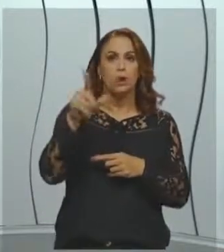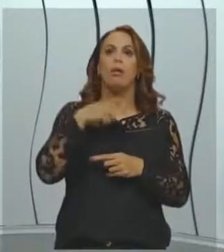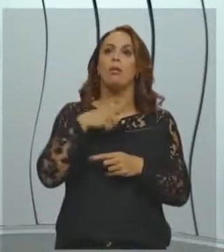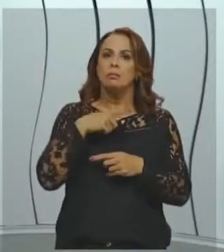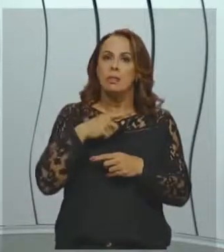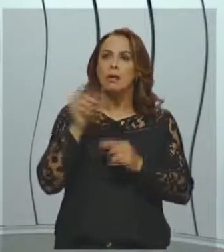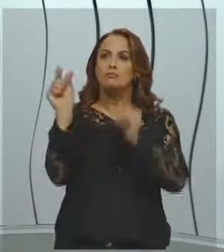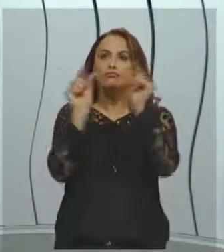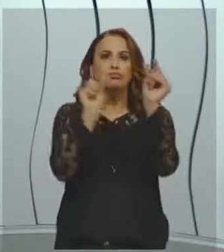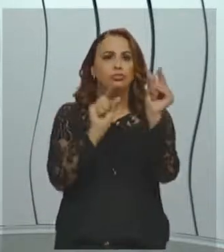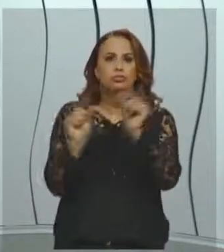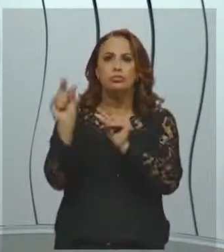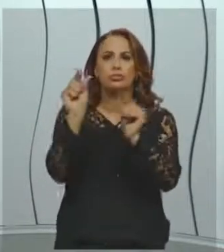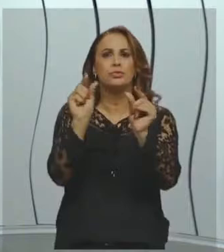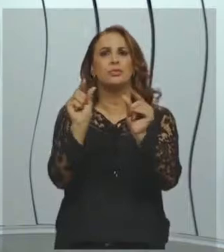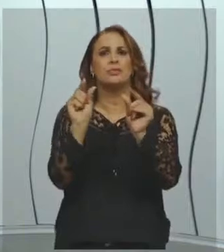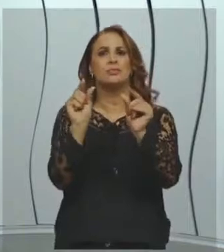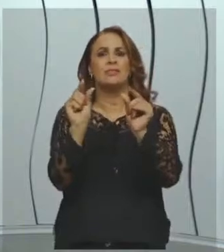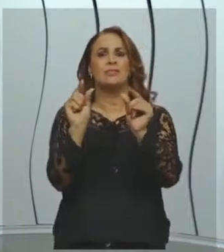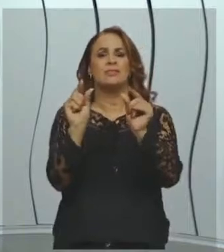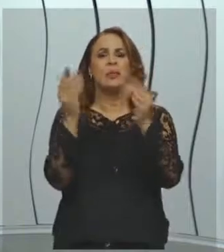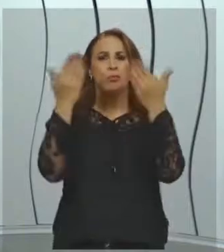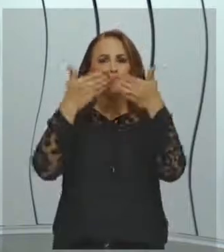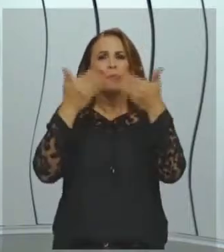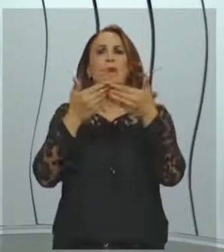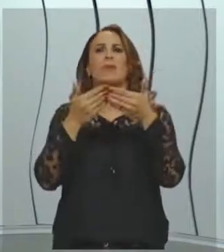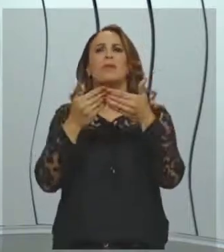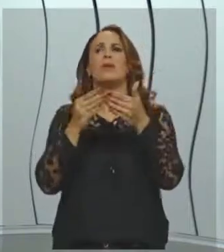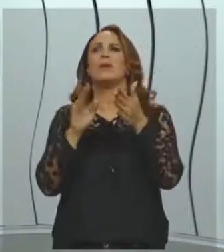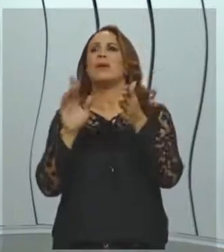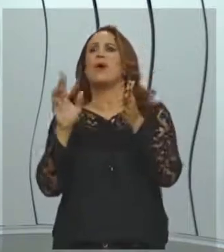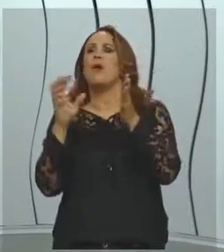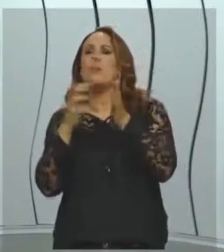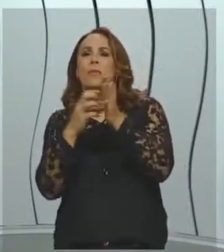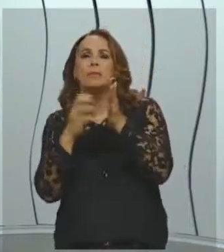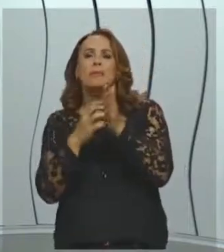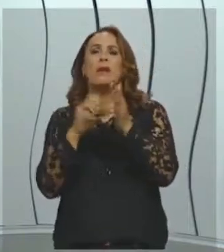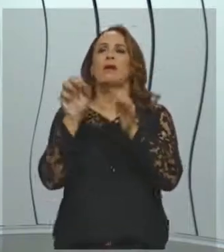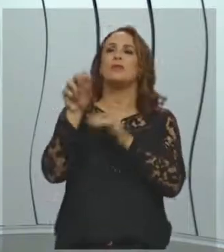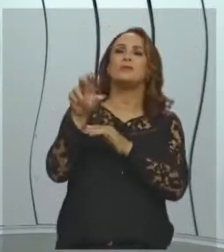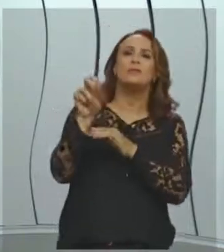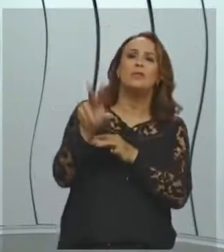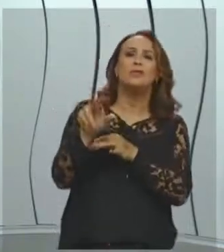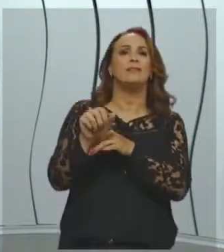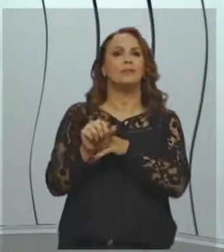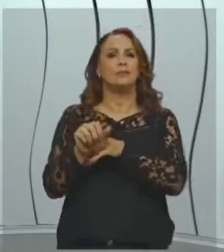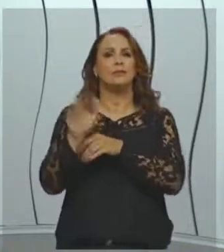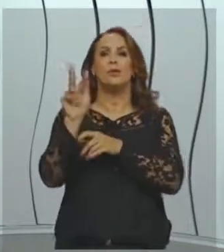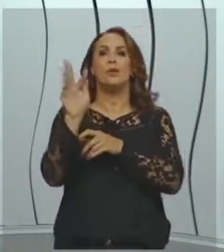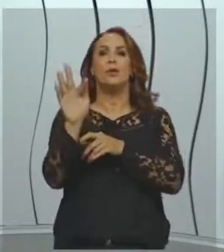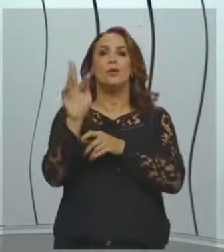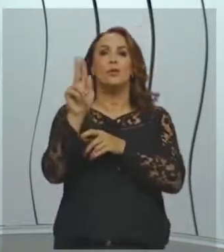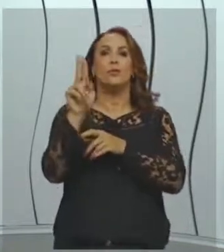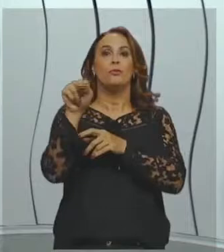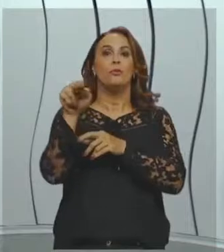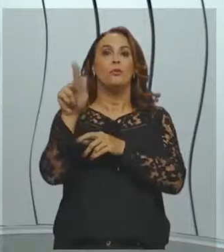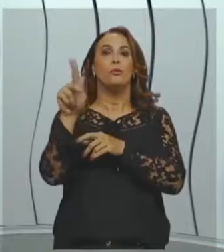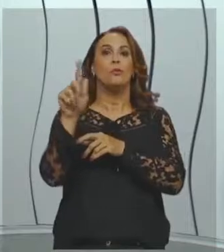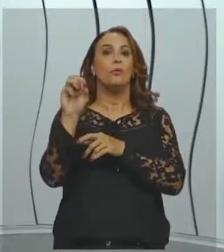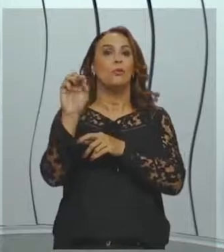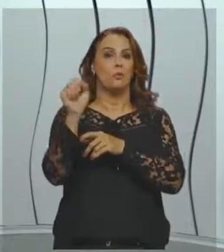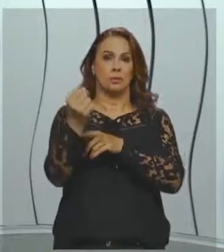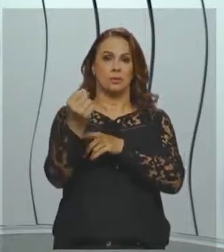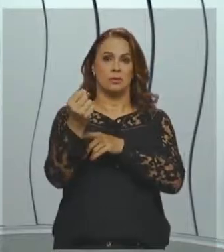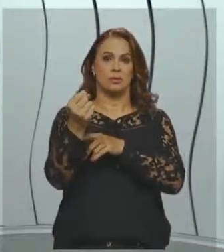fungos, e no ar ele é bem propício para a gente pegar, a gente adquirir alguns micro-organismos que nós falamos